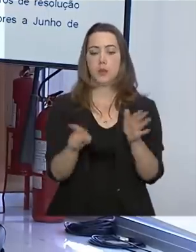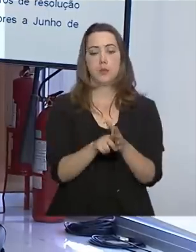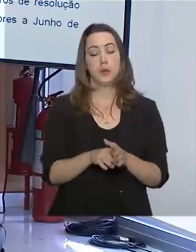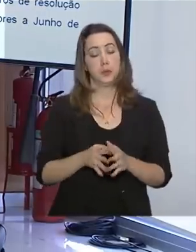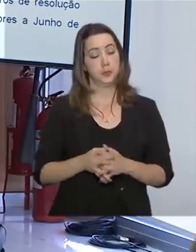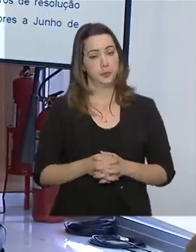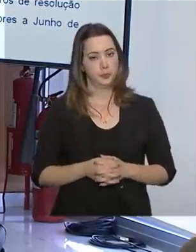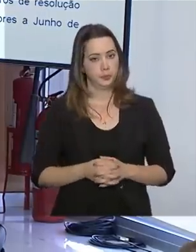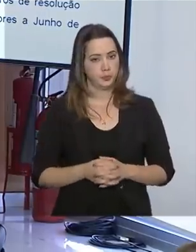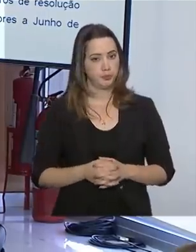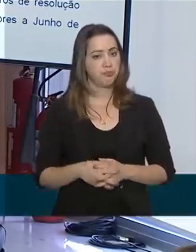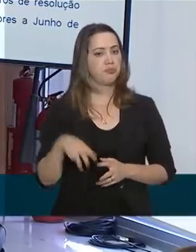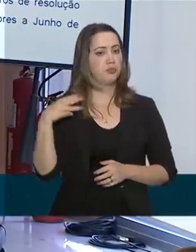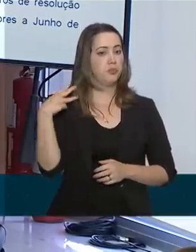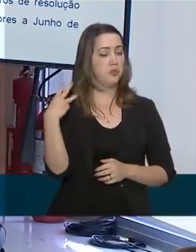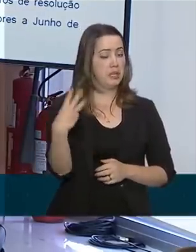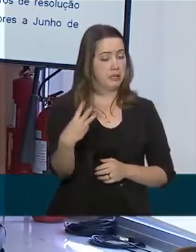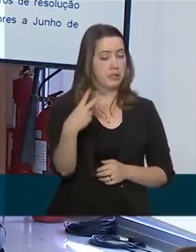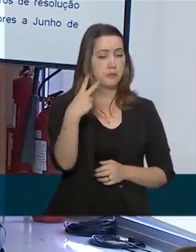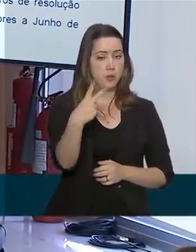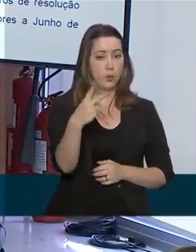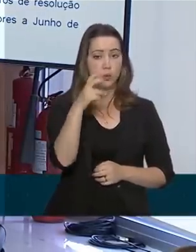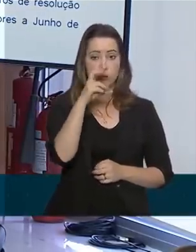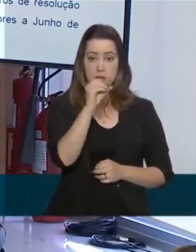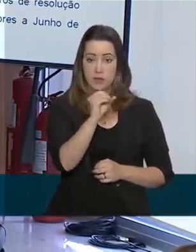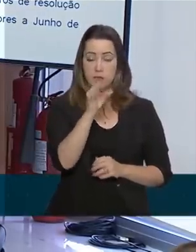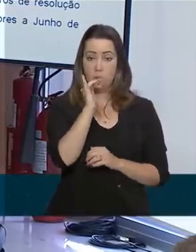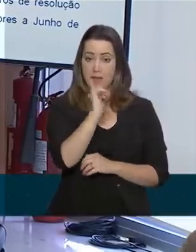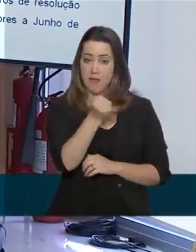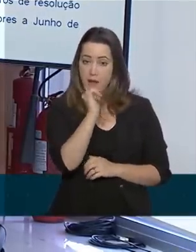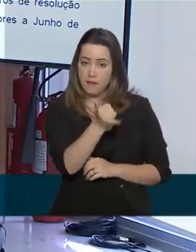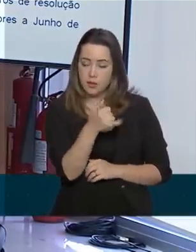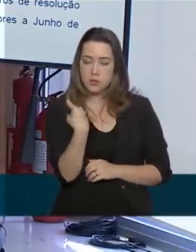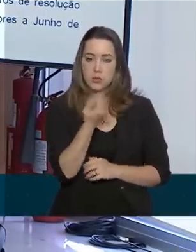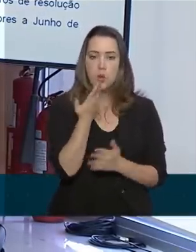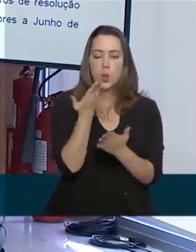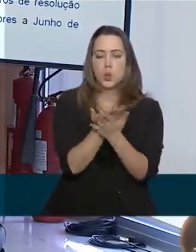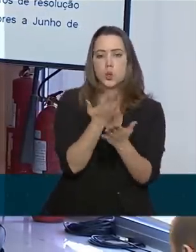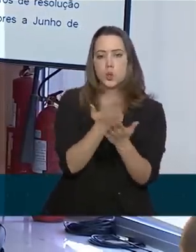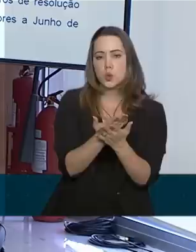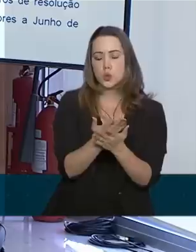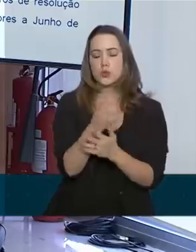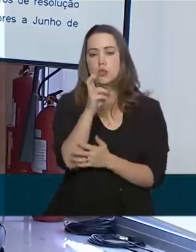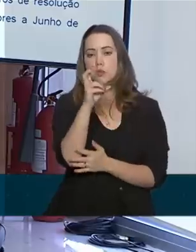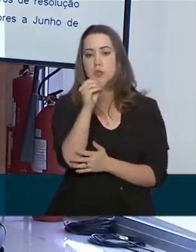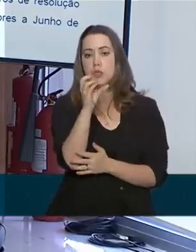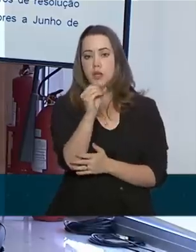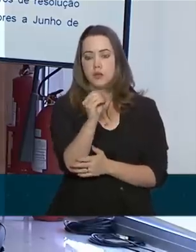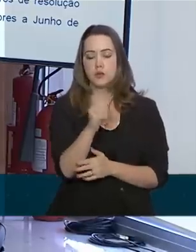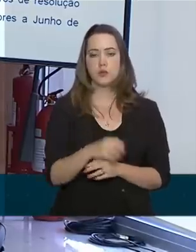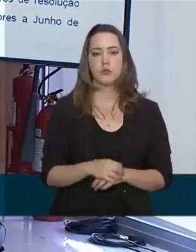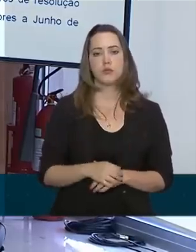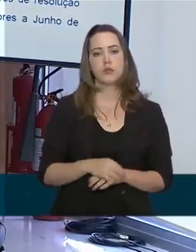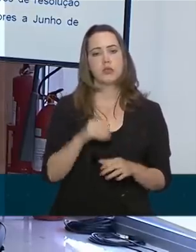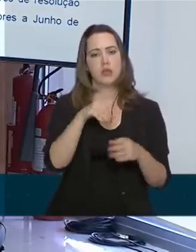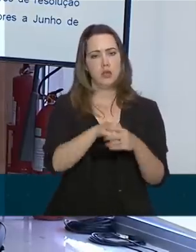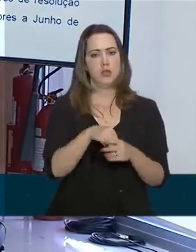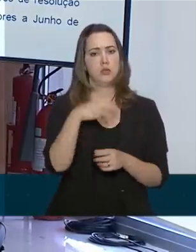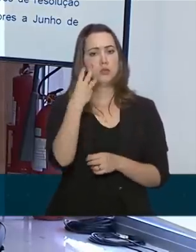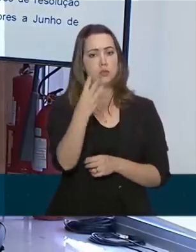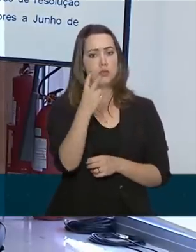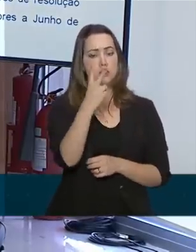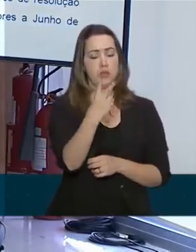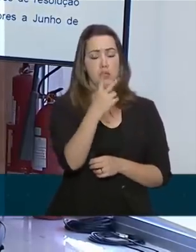3250 alertas de desmatamento nós analisamos 500 dos 3250